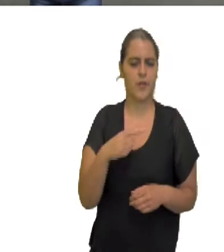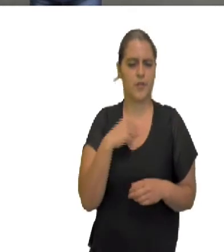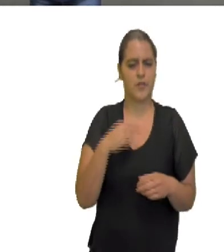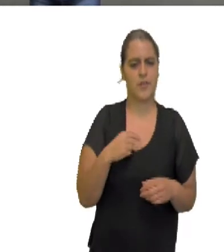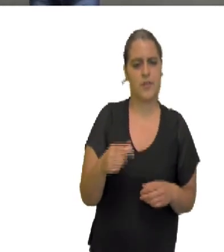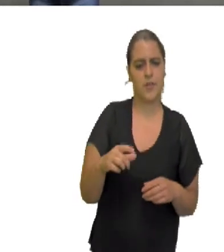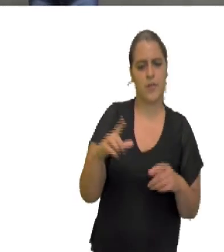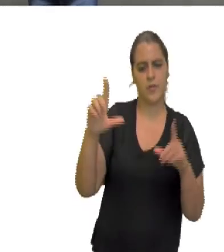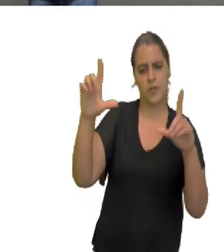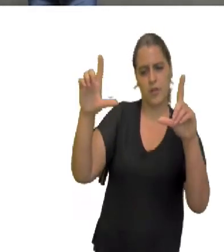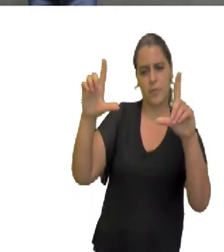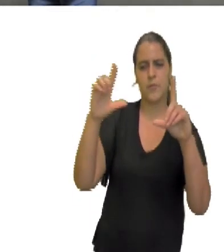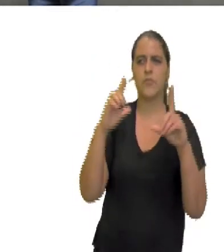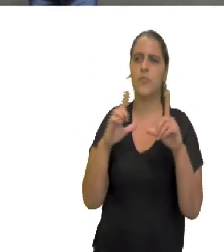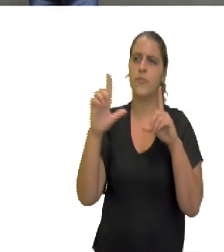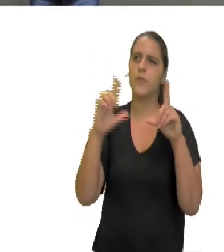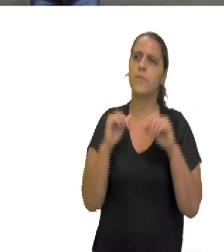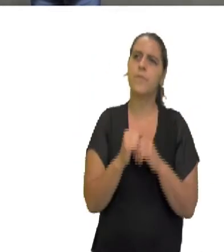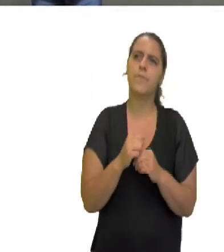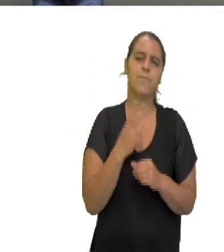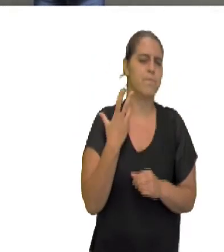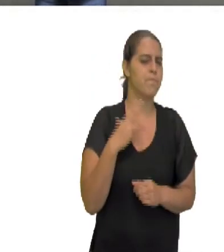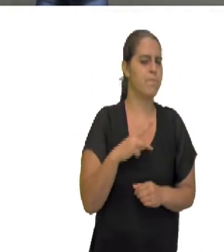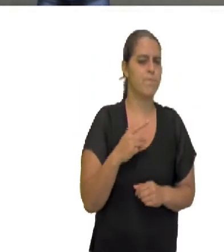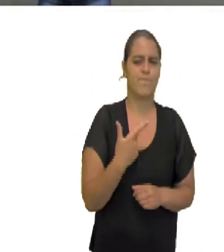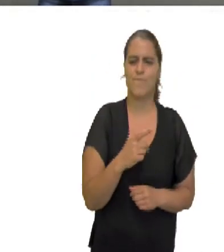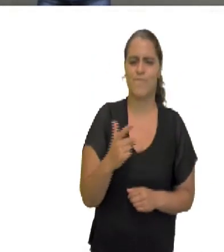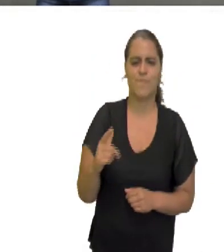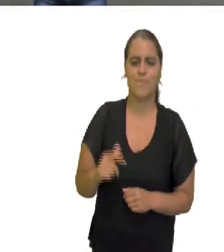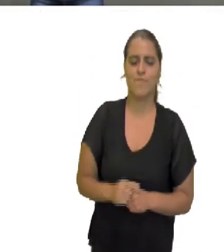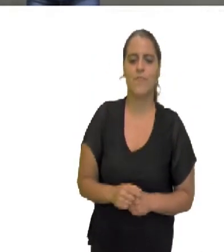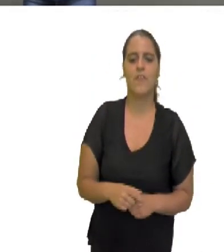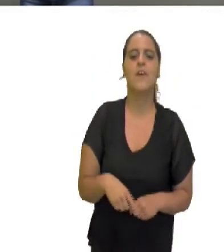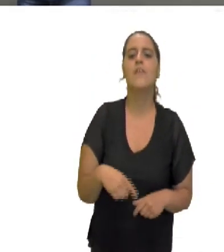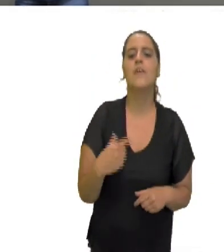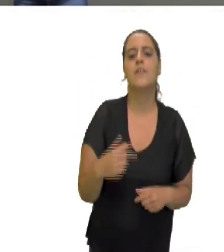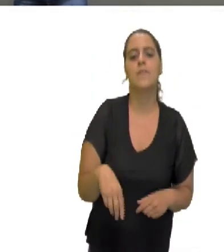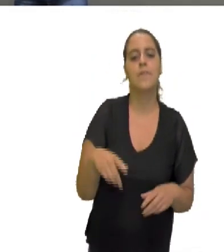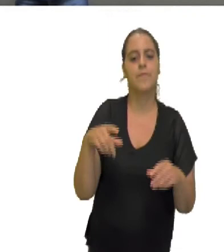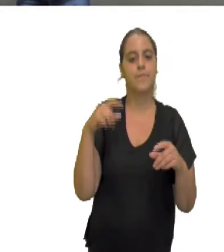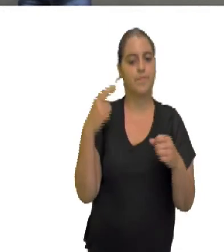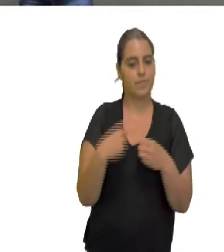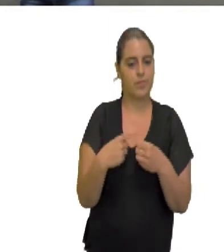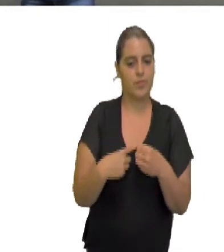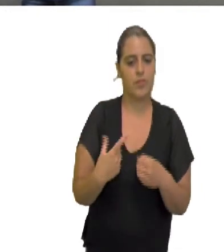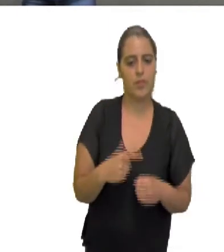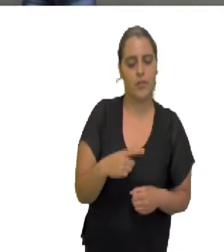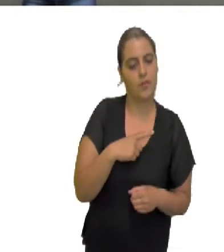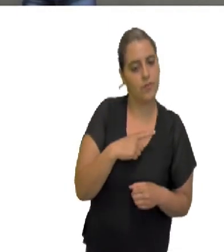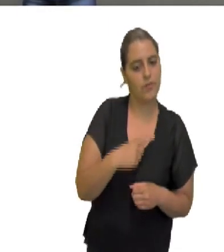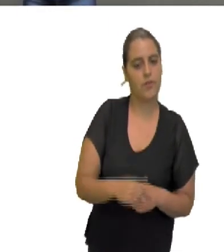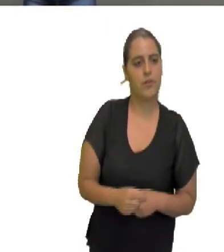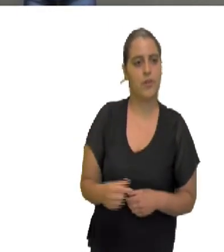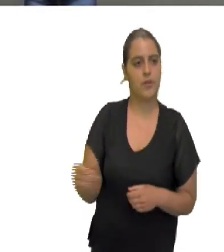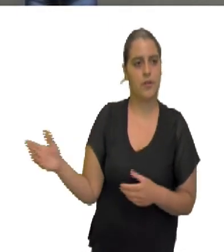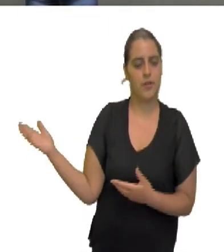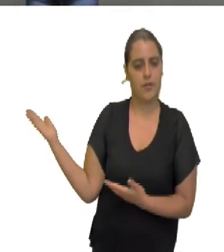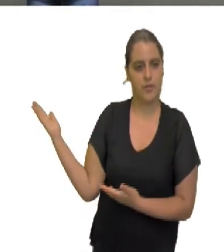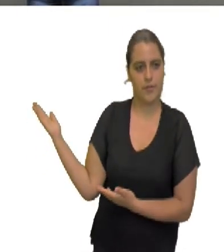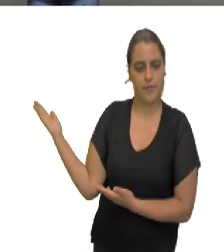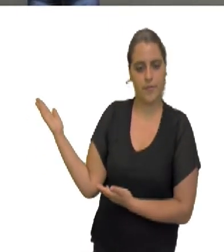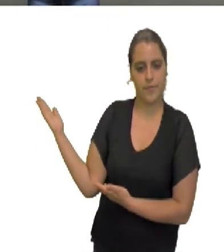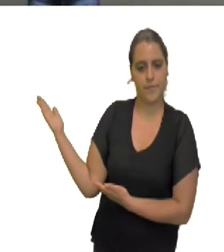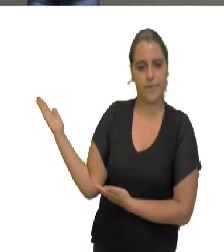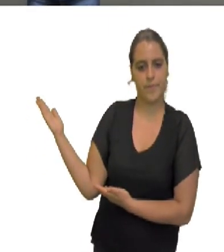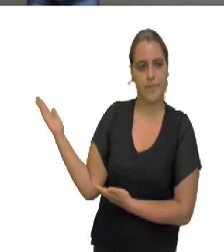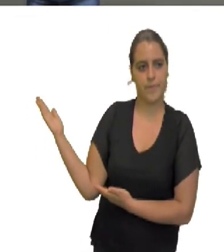cinema? Não, né, gente? Então, na cidade a gente já tem acesso a essas coisas, olha, são os parques